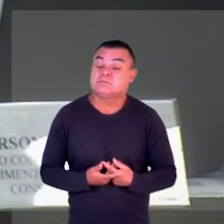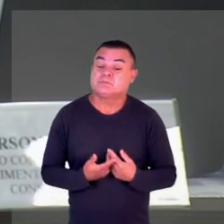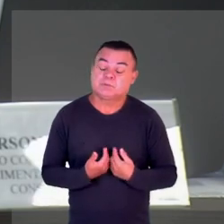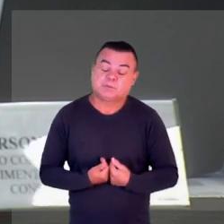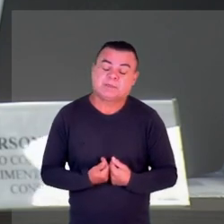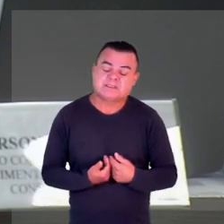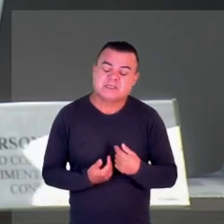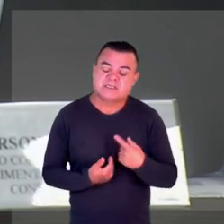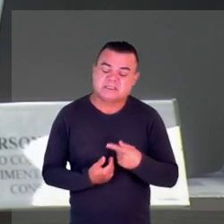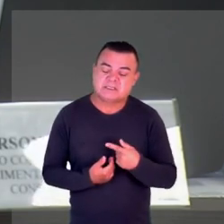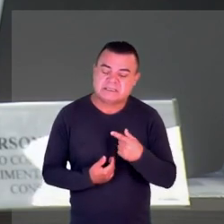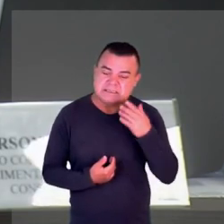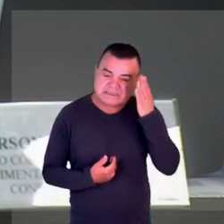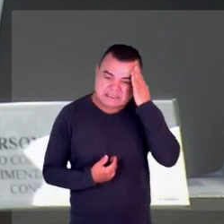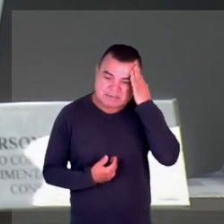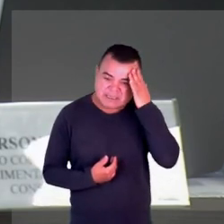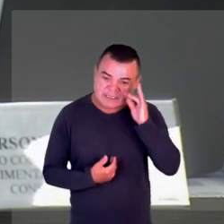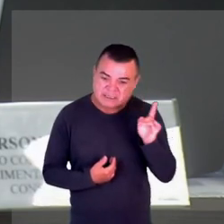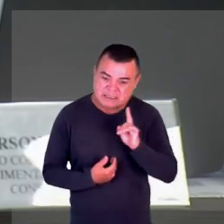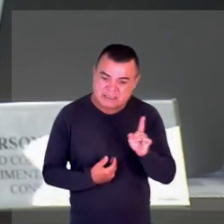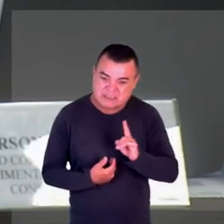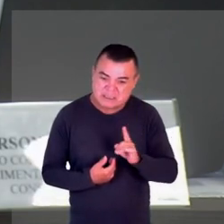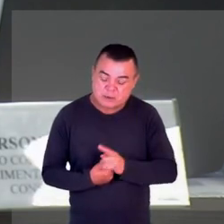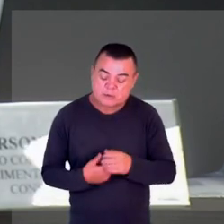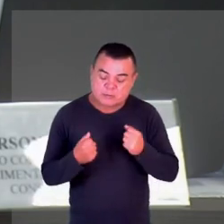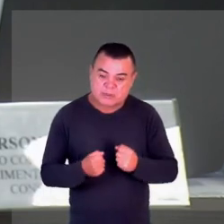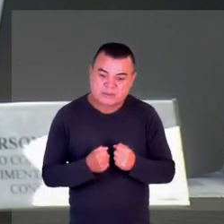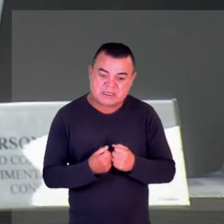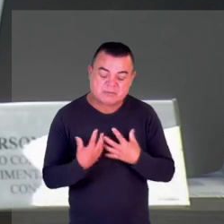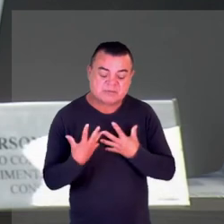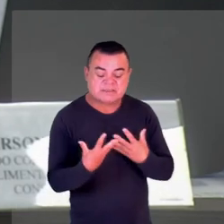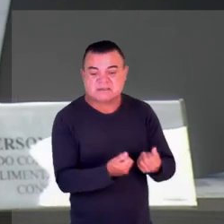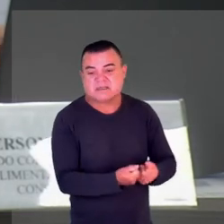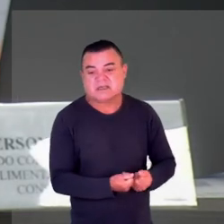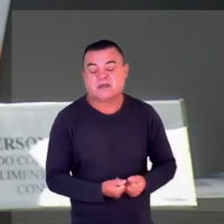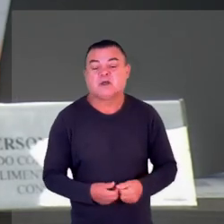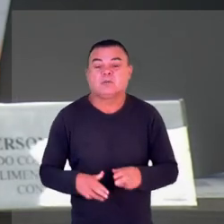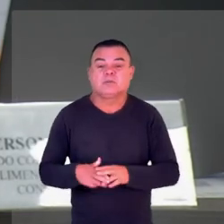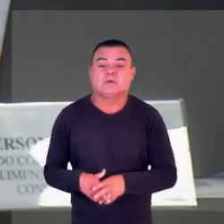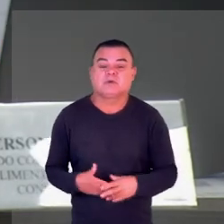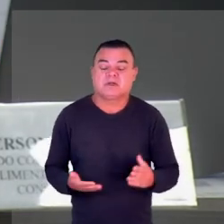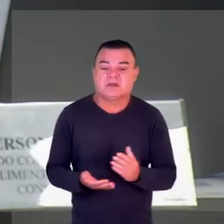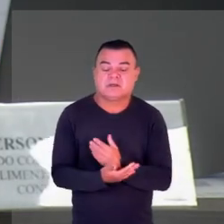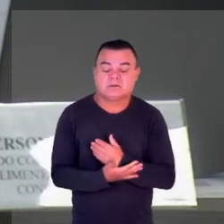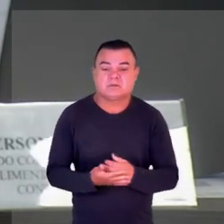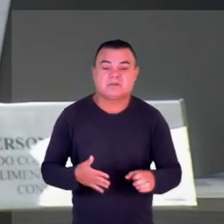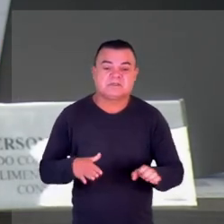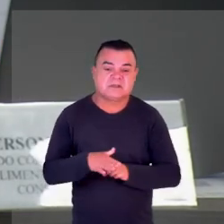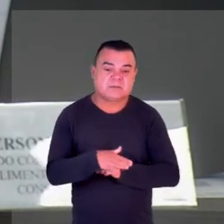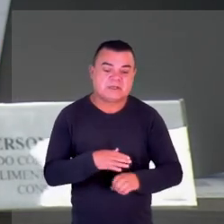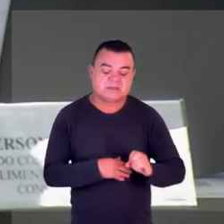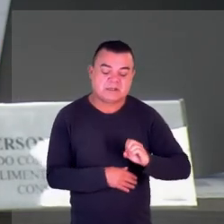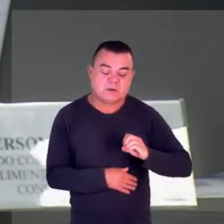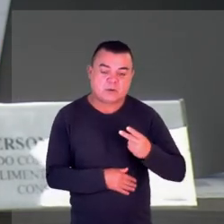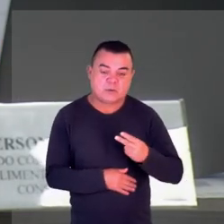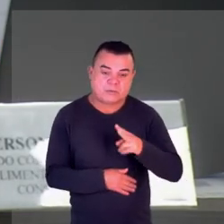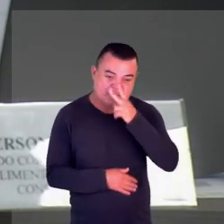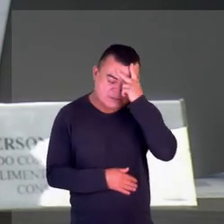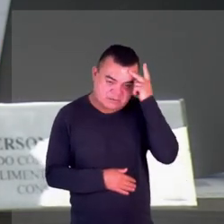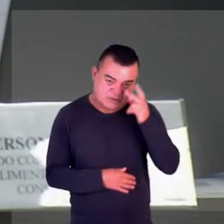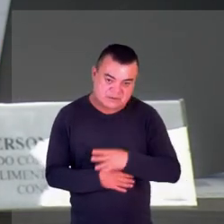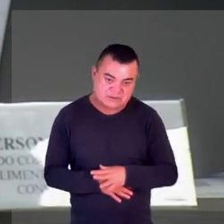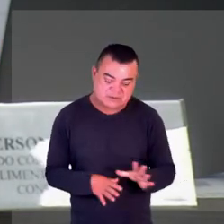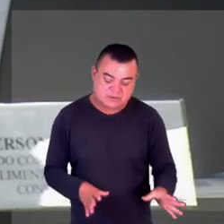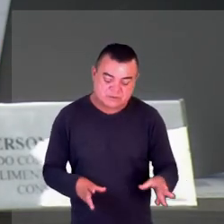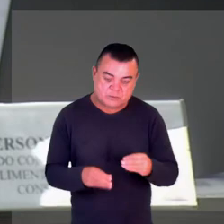soberania alimentar não pode ser esses Pilares que tá imposto pelo meia dúzia de eh pessoas então concluindo